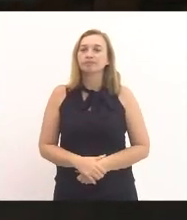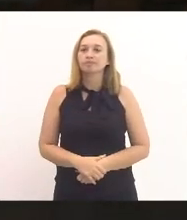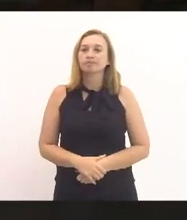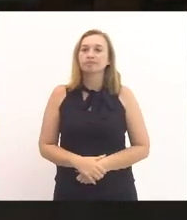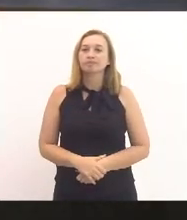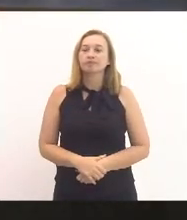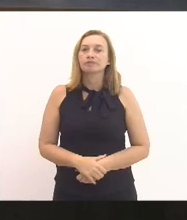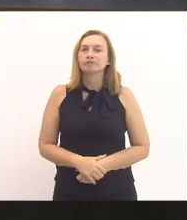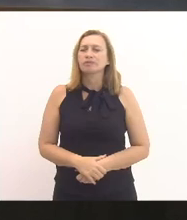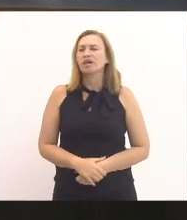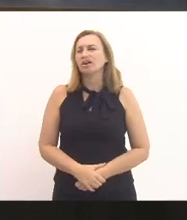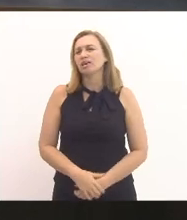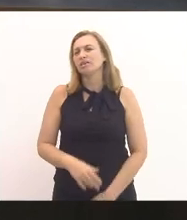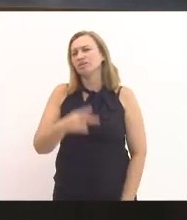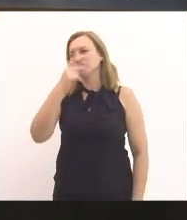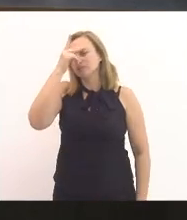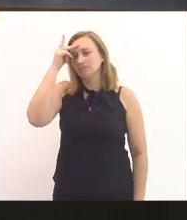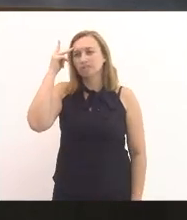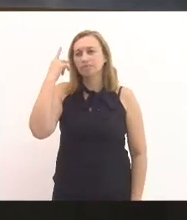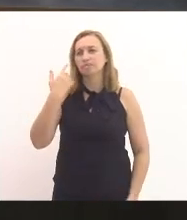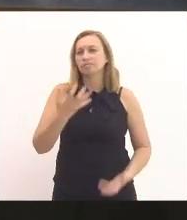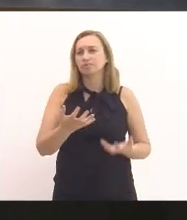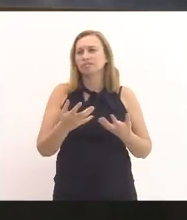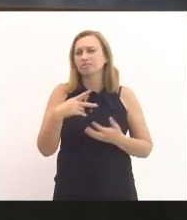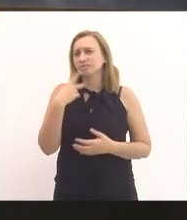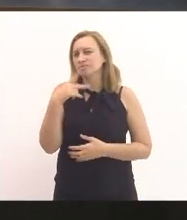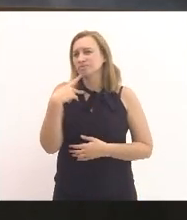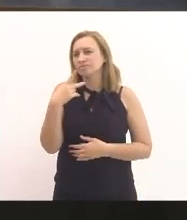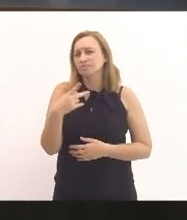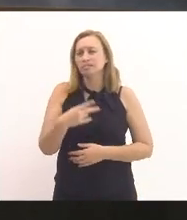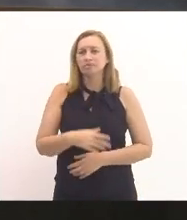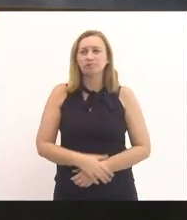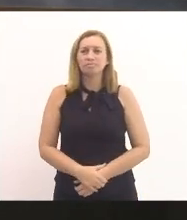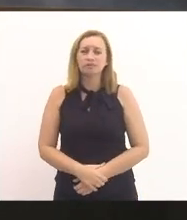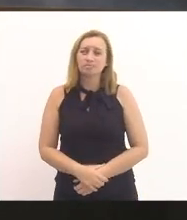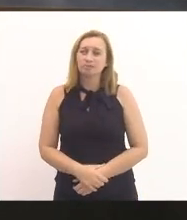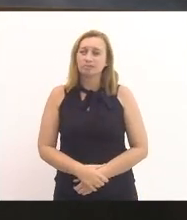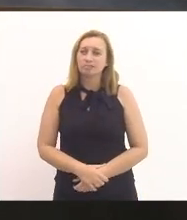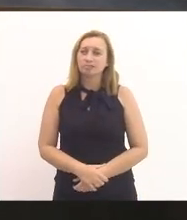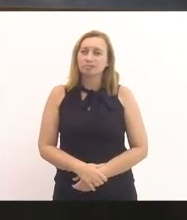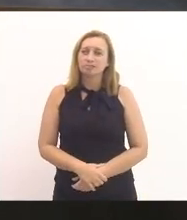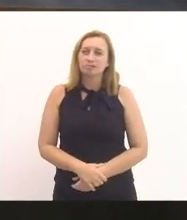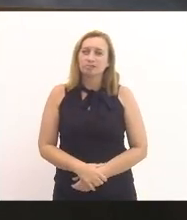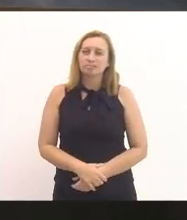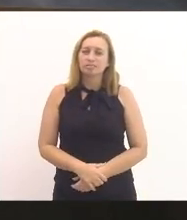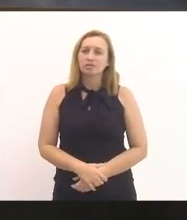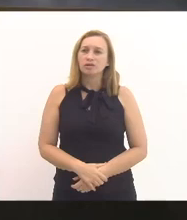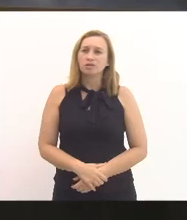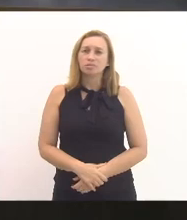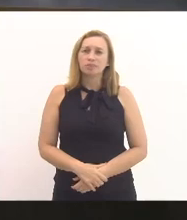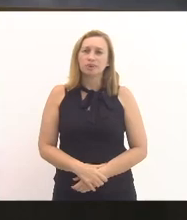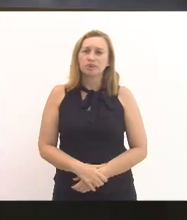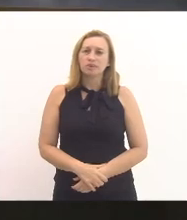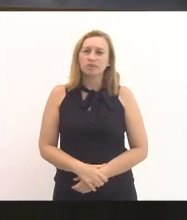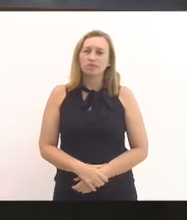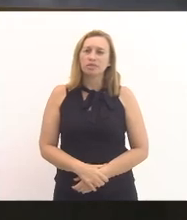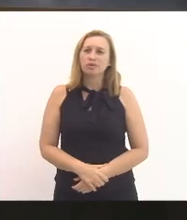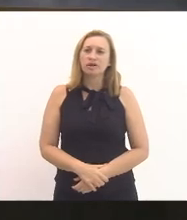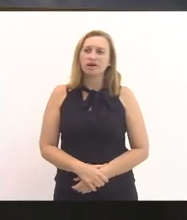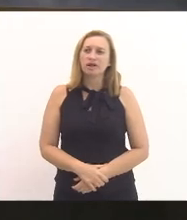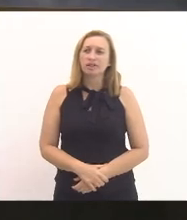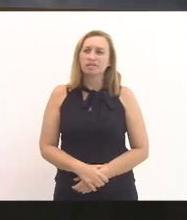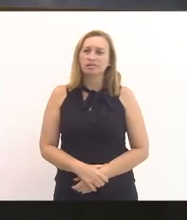E se alguém querendo The Sims é pois é pois não é Bora